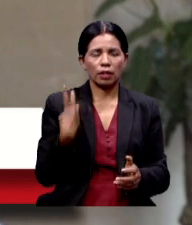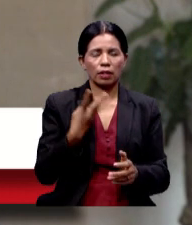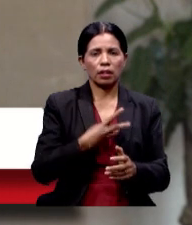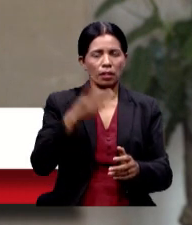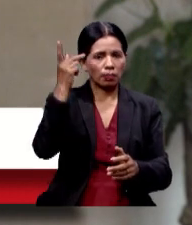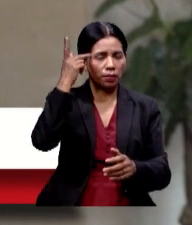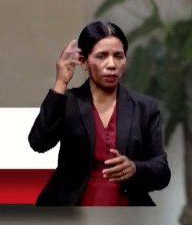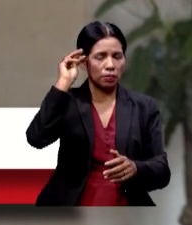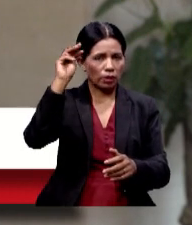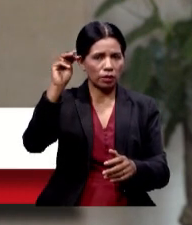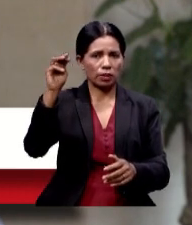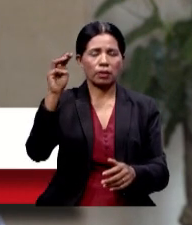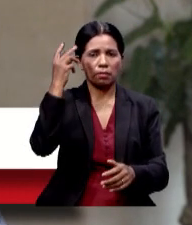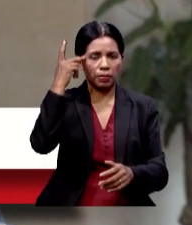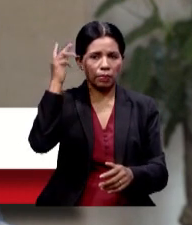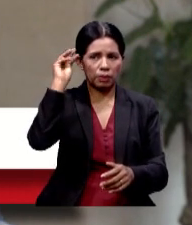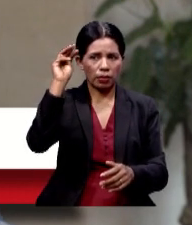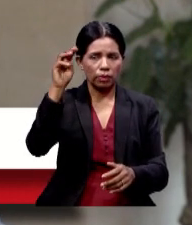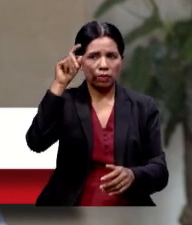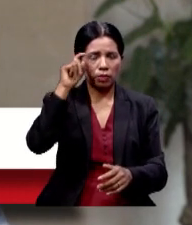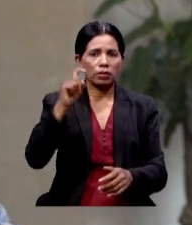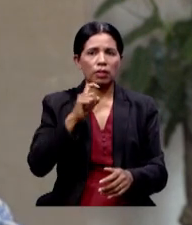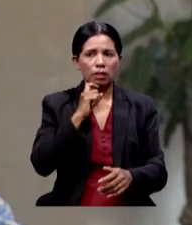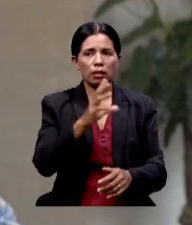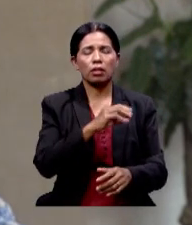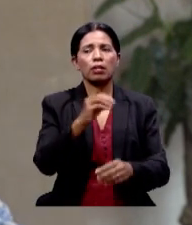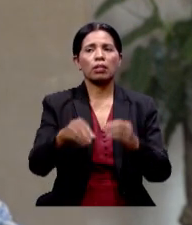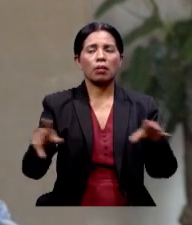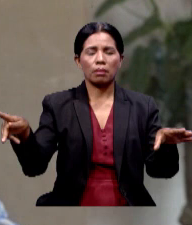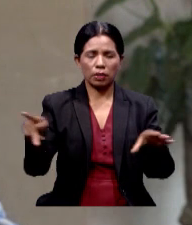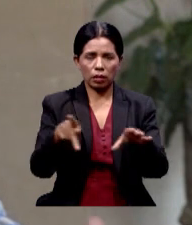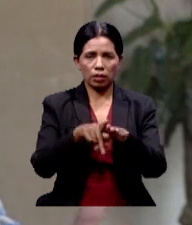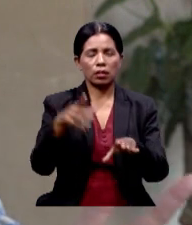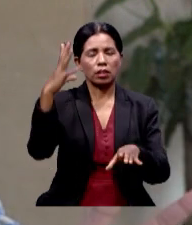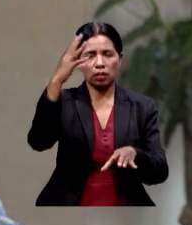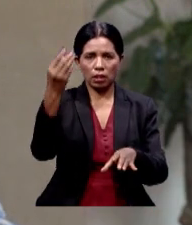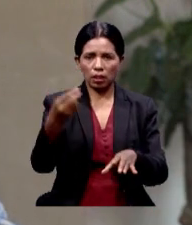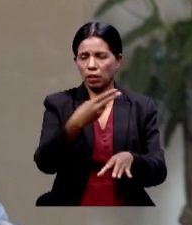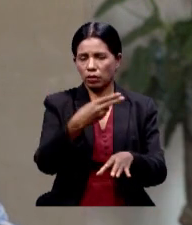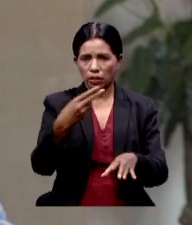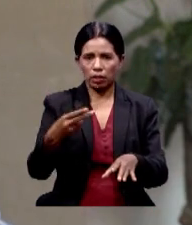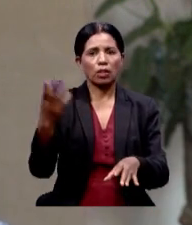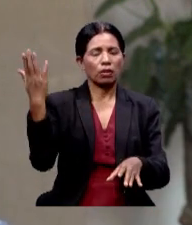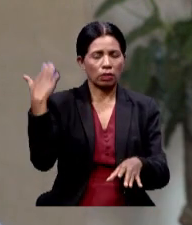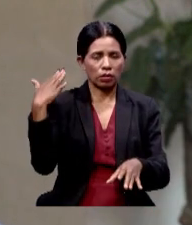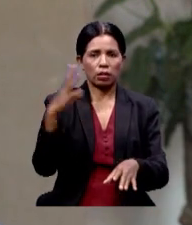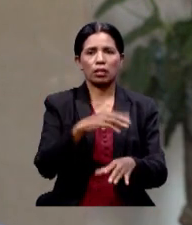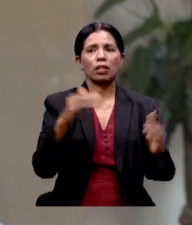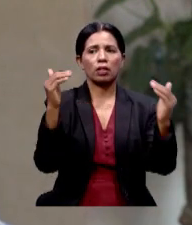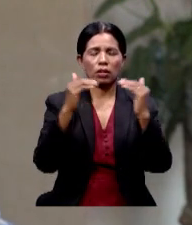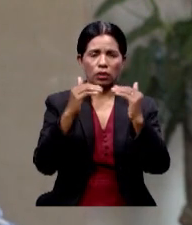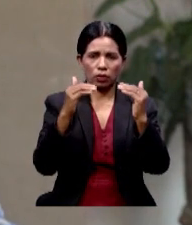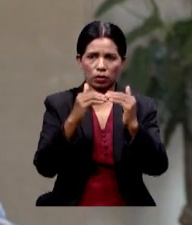primeiro-ministro, Sua Excelência primeiro-ministro Kerala Shanana Guzmão, quando participa e a Jakarta cimeira Liuba e a cimeira